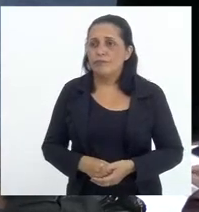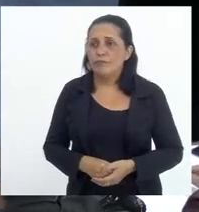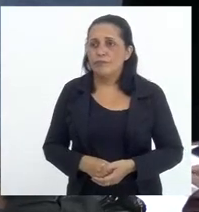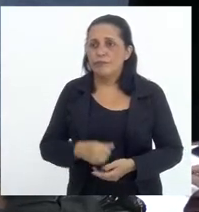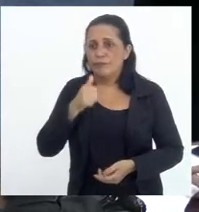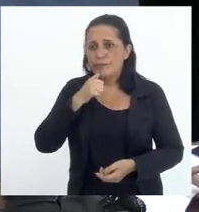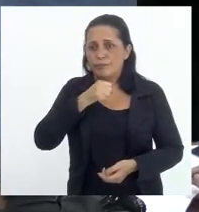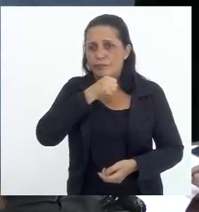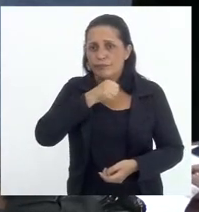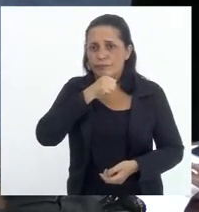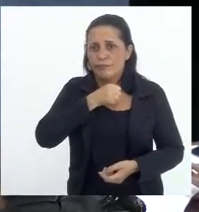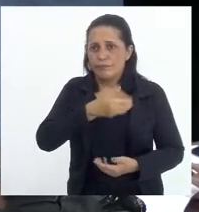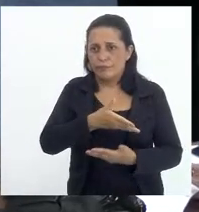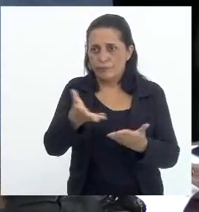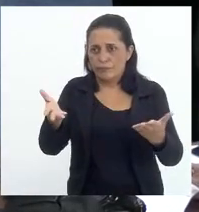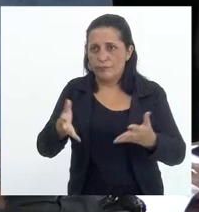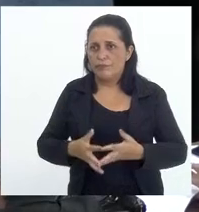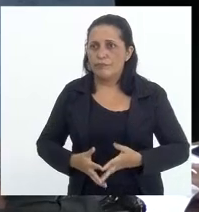senhoras